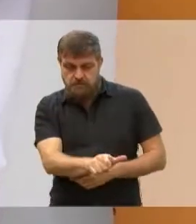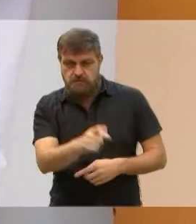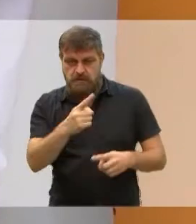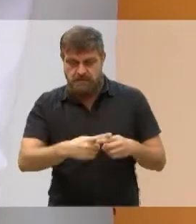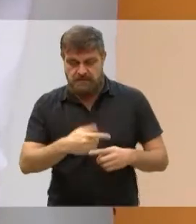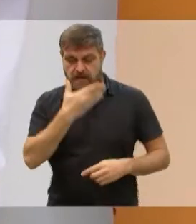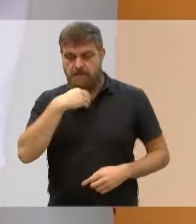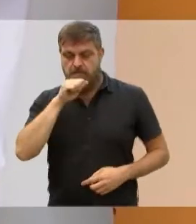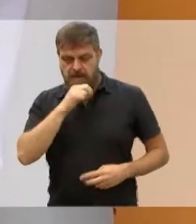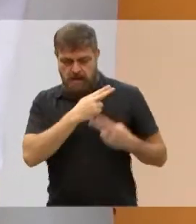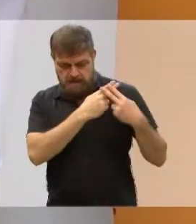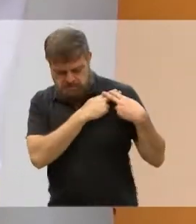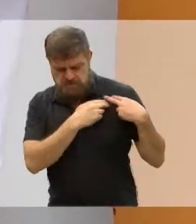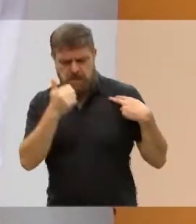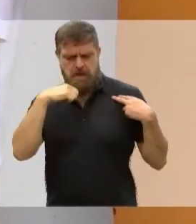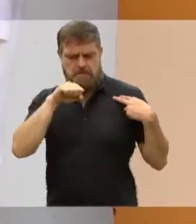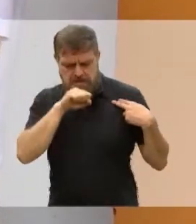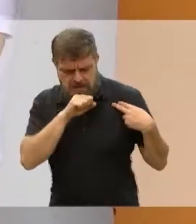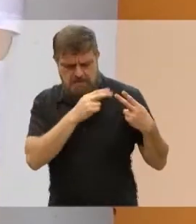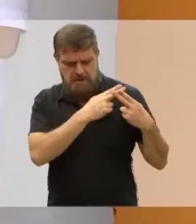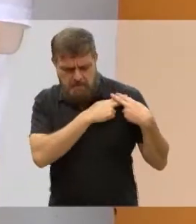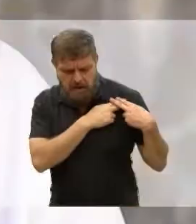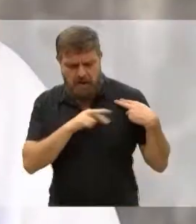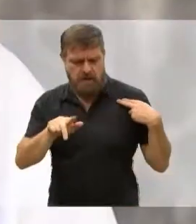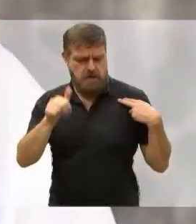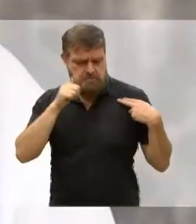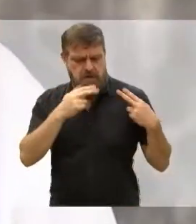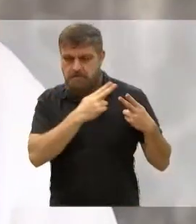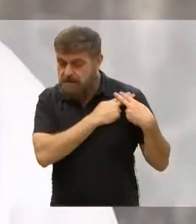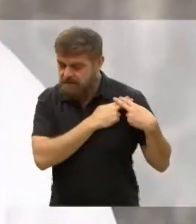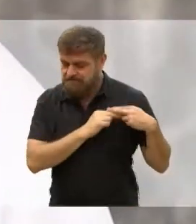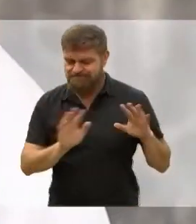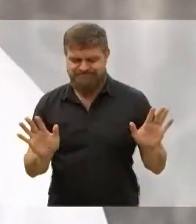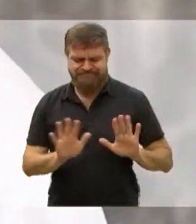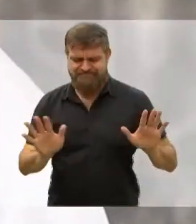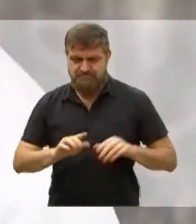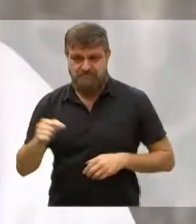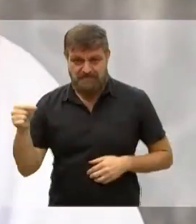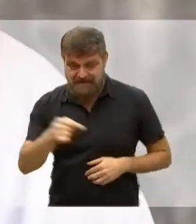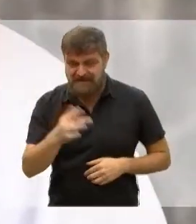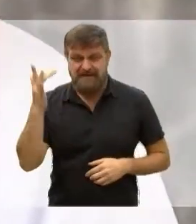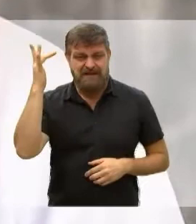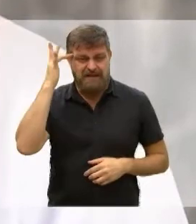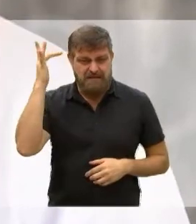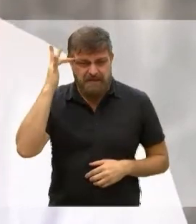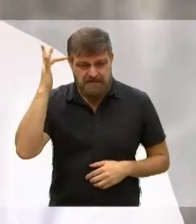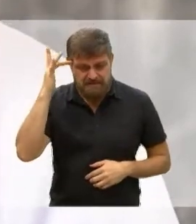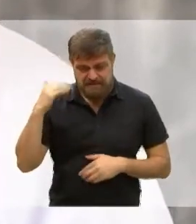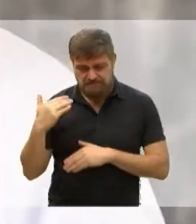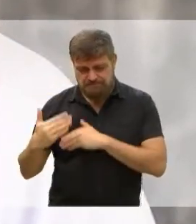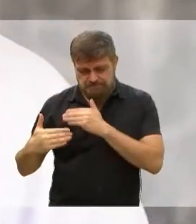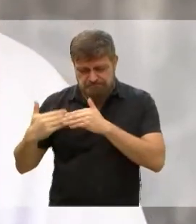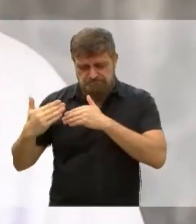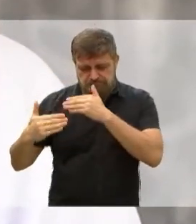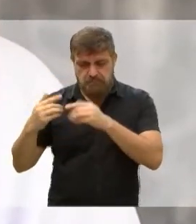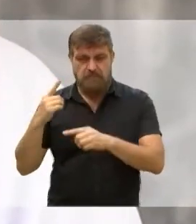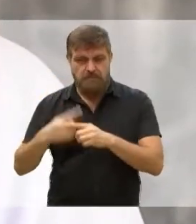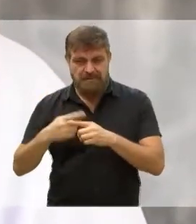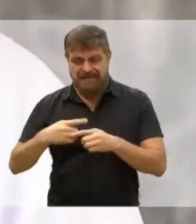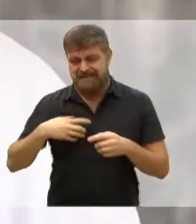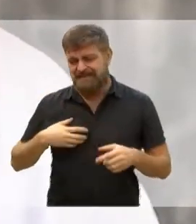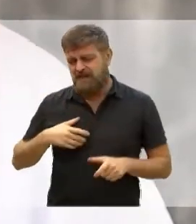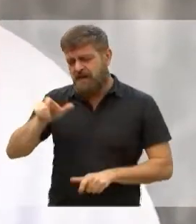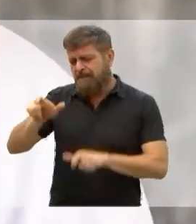por conta do pai, da mãe e da irmã. Né? O Rafael ele tem amadurecido muito por conta de